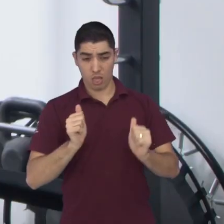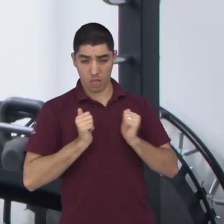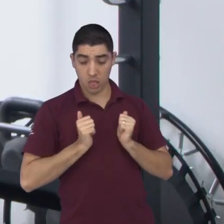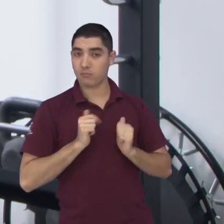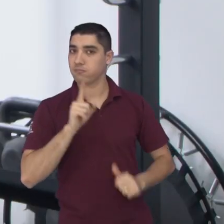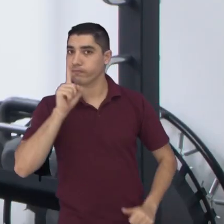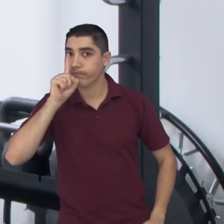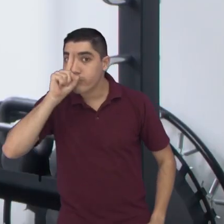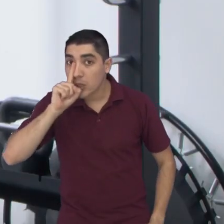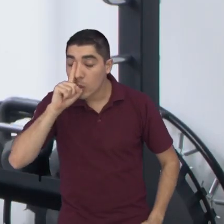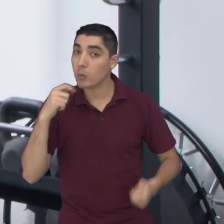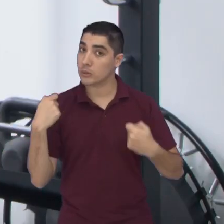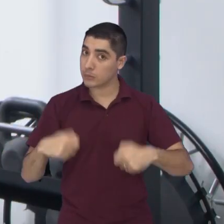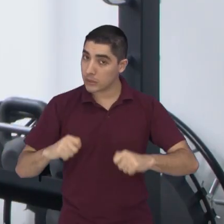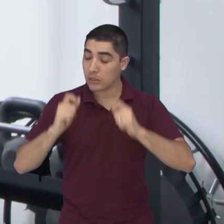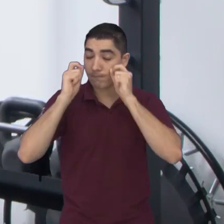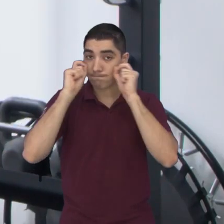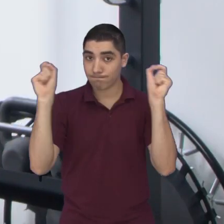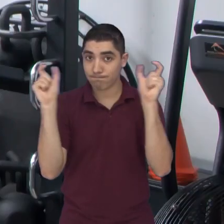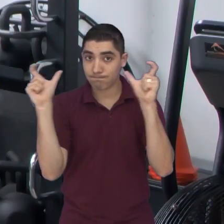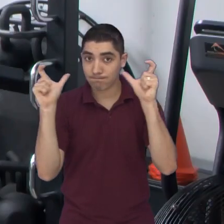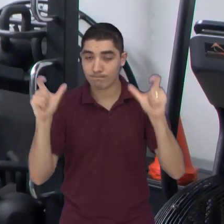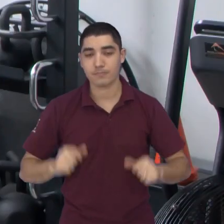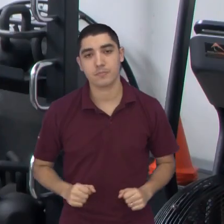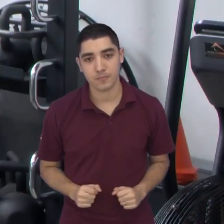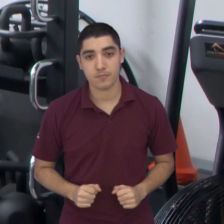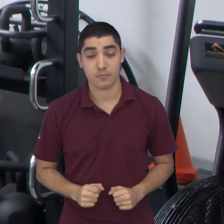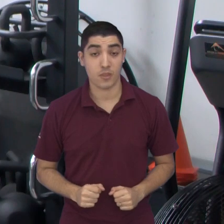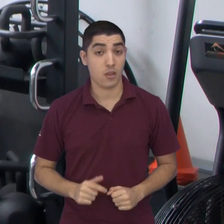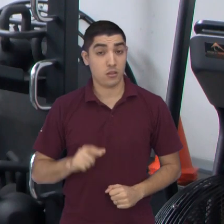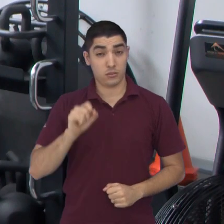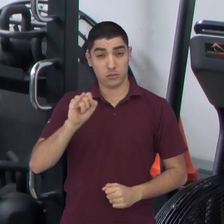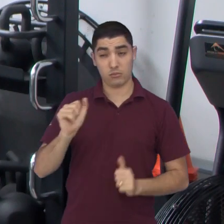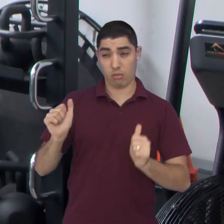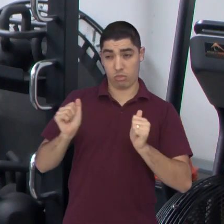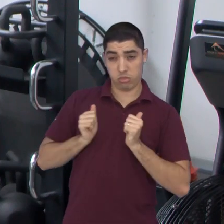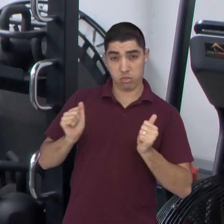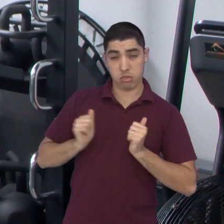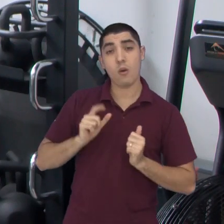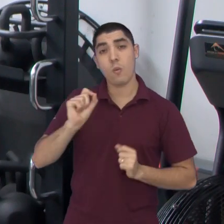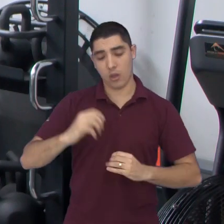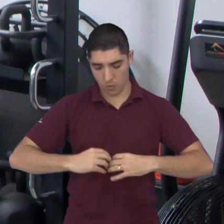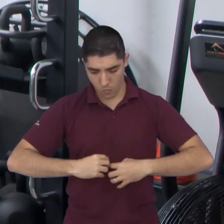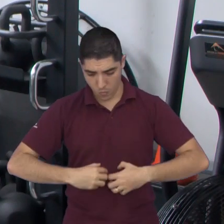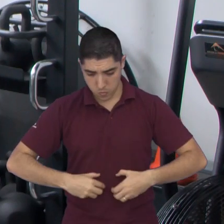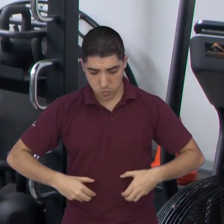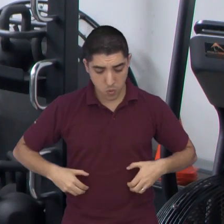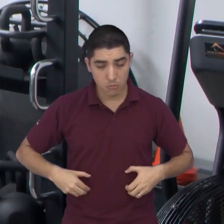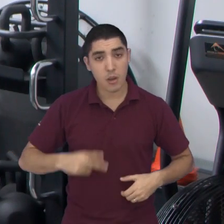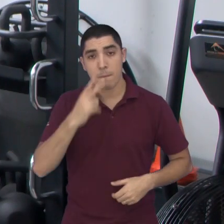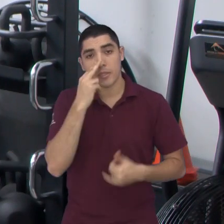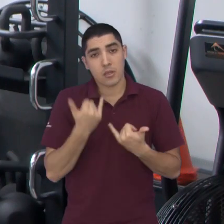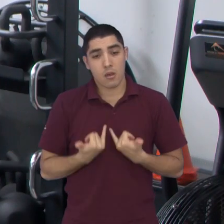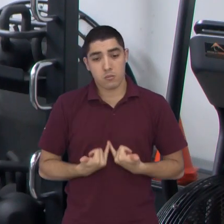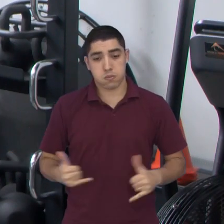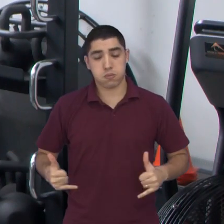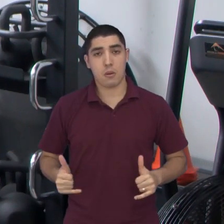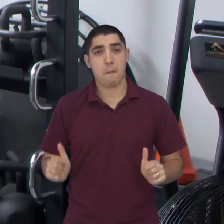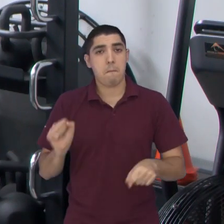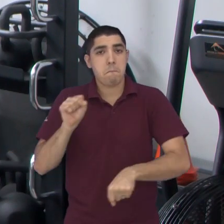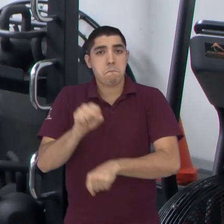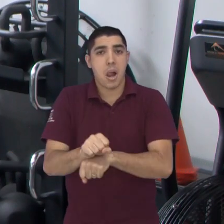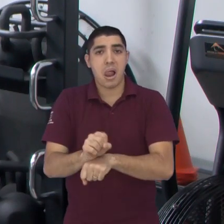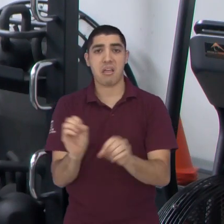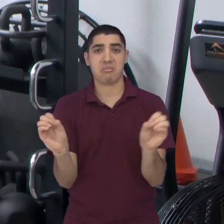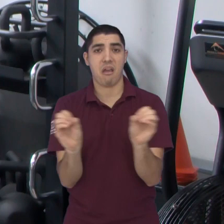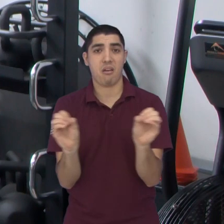mau hábito é perigoso e exige atenção ele acaba diminuindo a capacidade do organismo eh gerar energia e